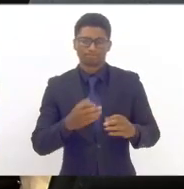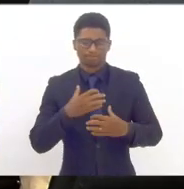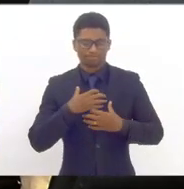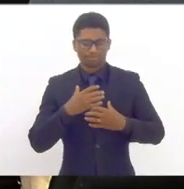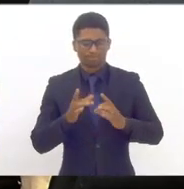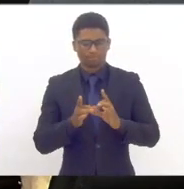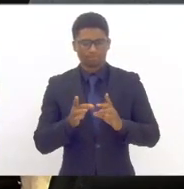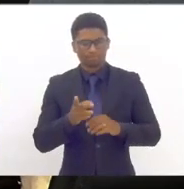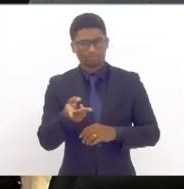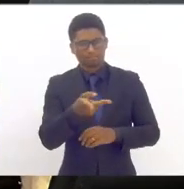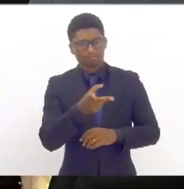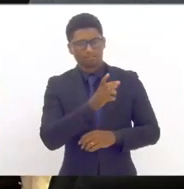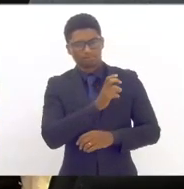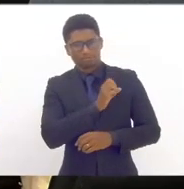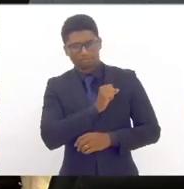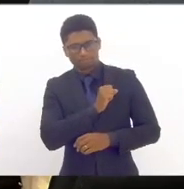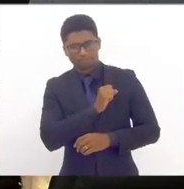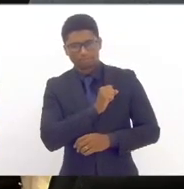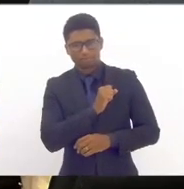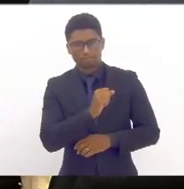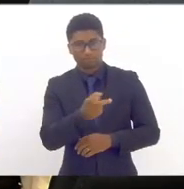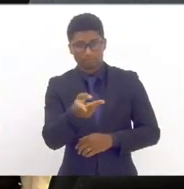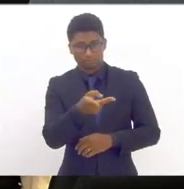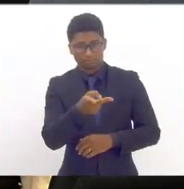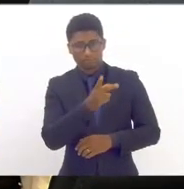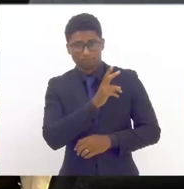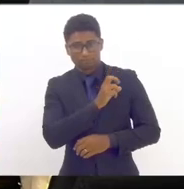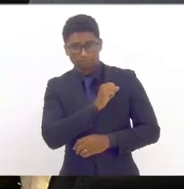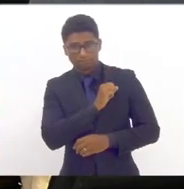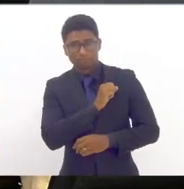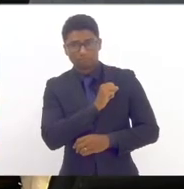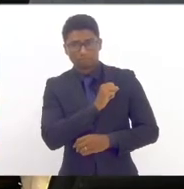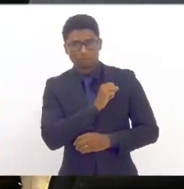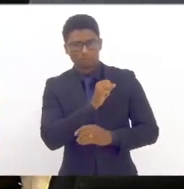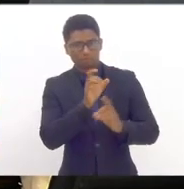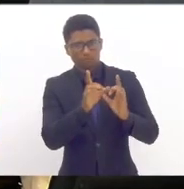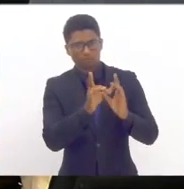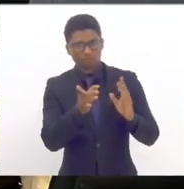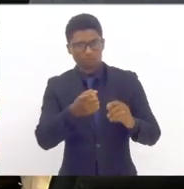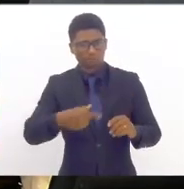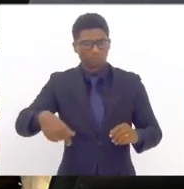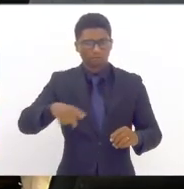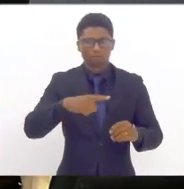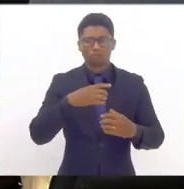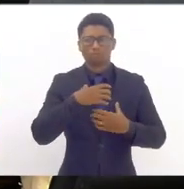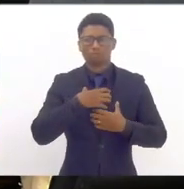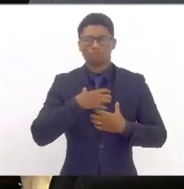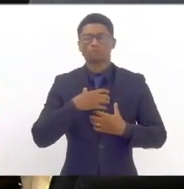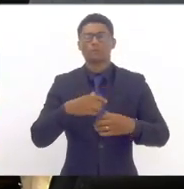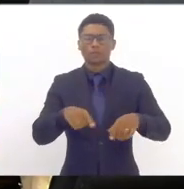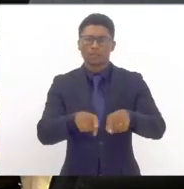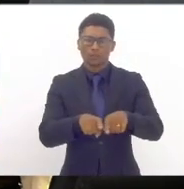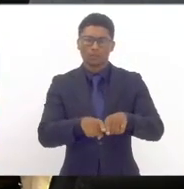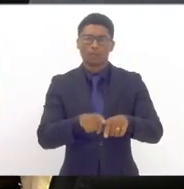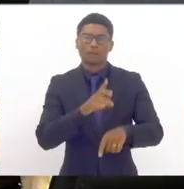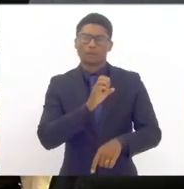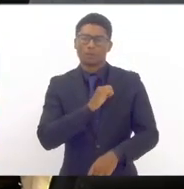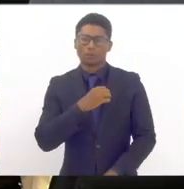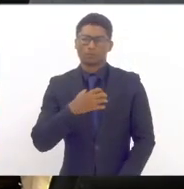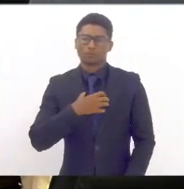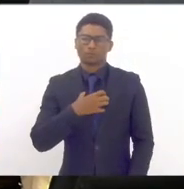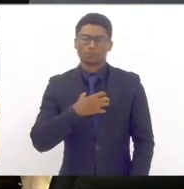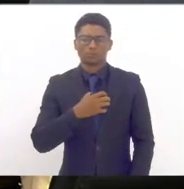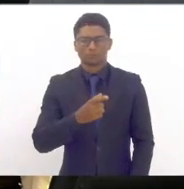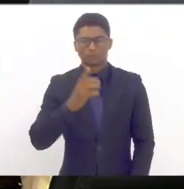expandindo o amor de vocês. E quando vocês expandem o amor de vocês, cada um de nós sentimos o amor de vocês. E é